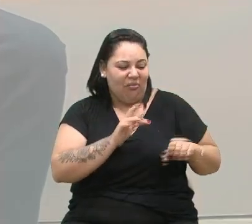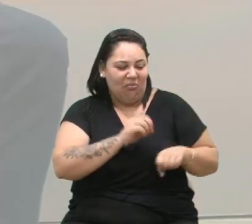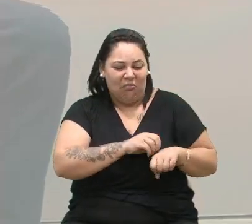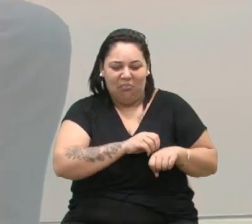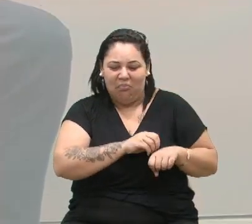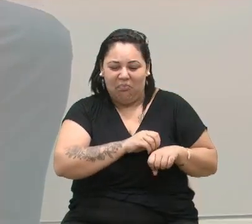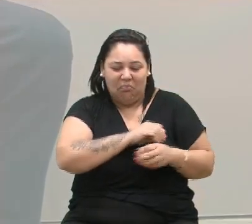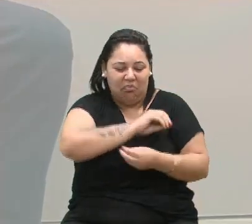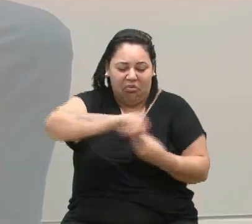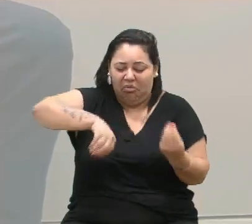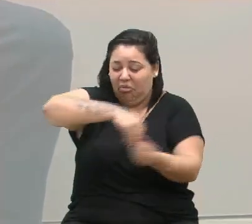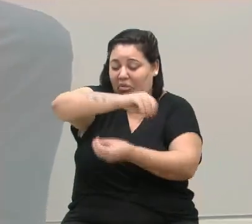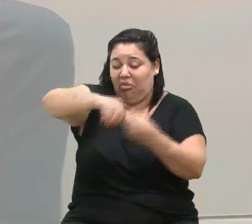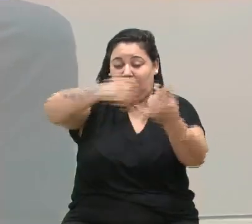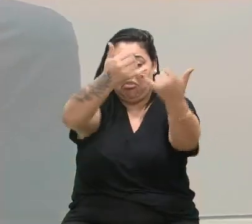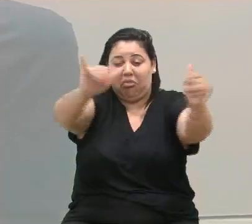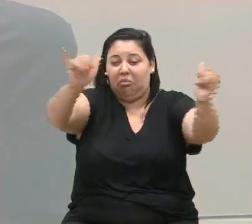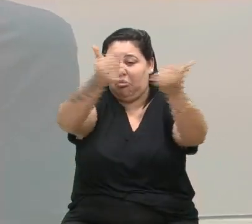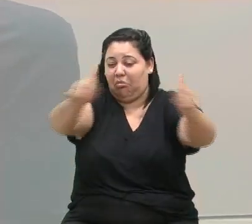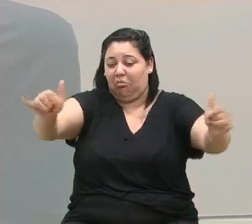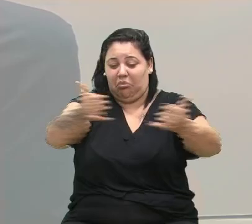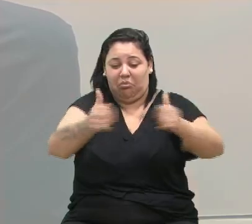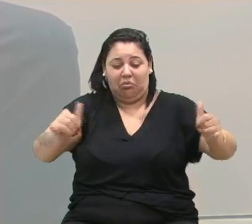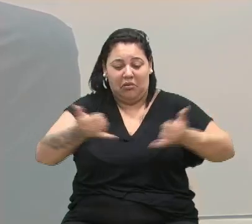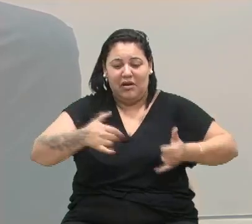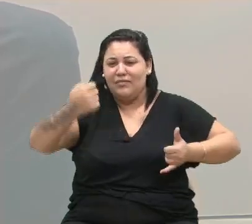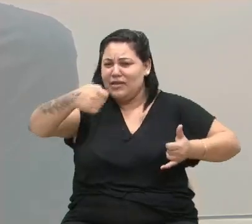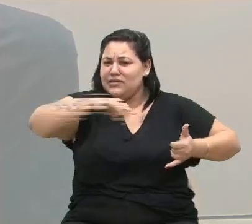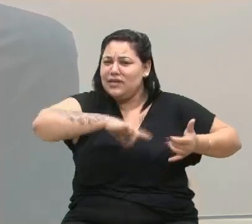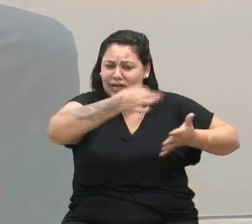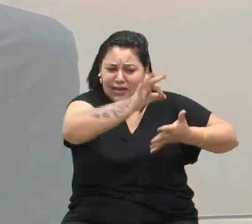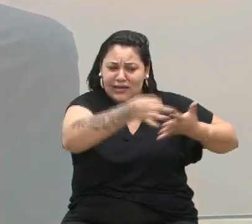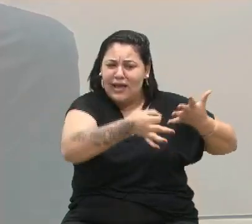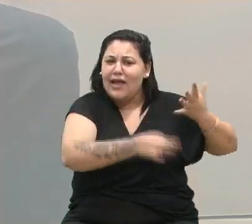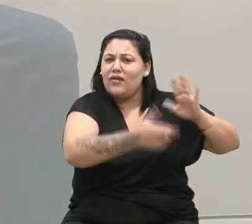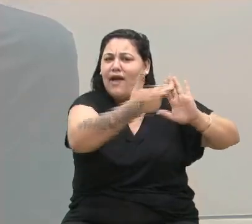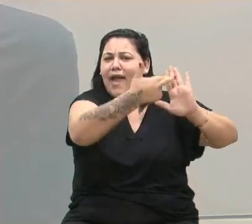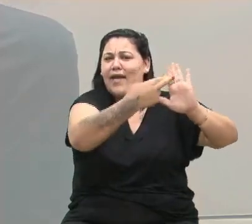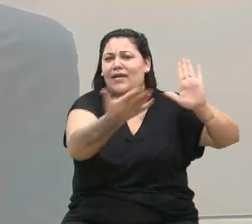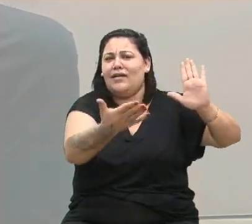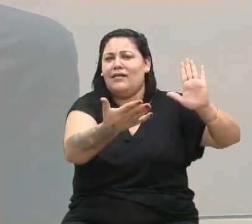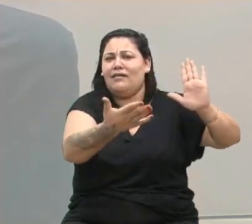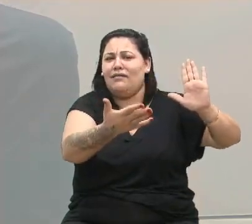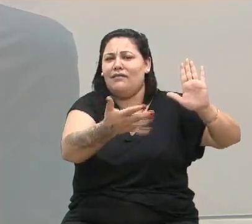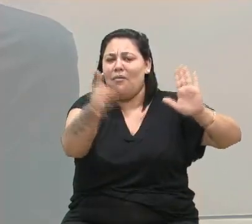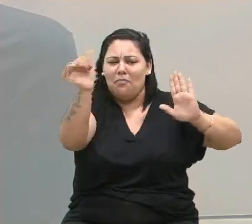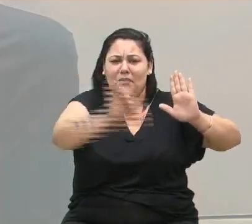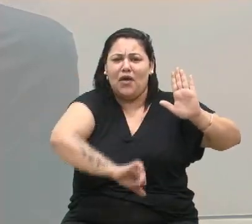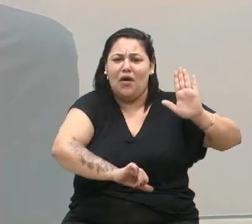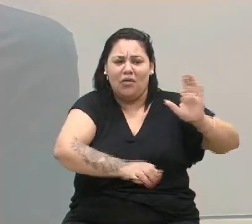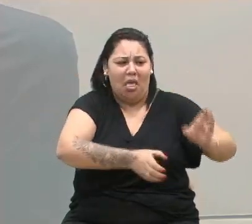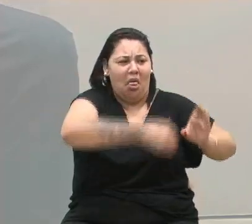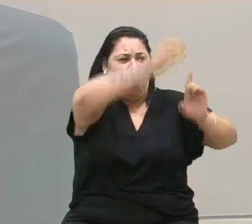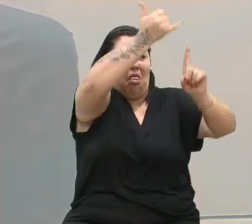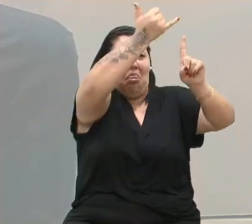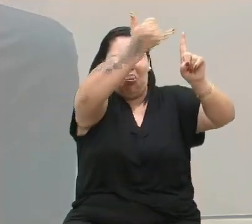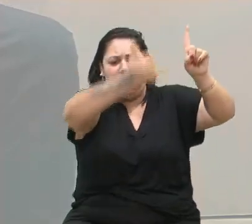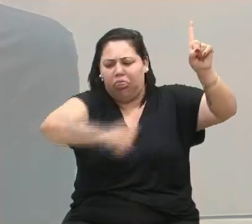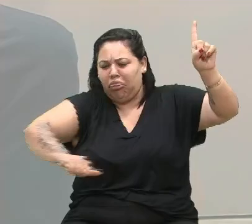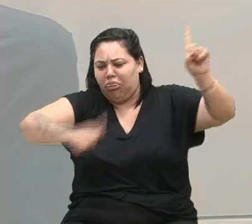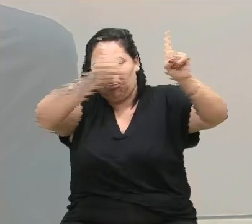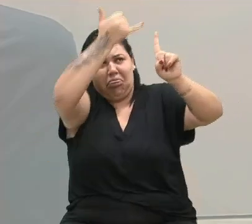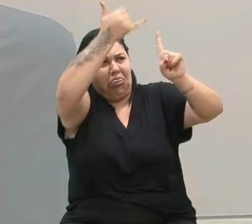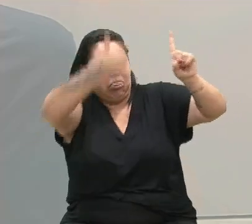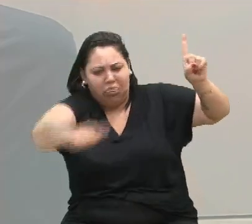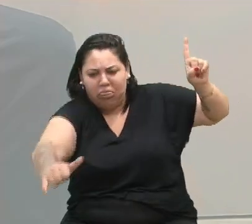fio. Tem que ter um critério para se colocar fios. E pior, caídos próximo dos postes, nas ruas. Impossível